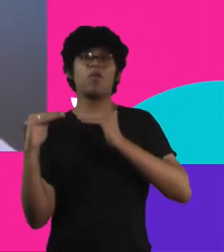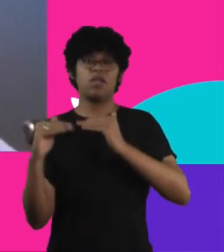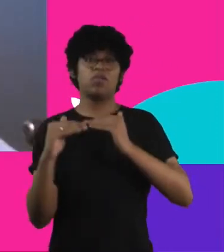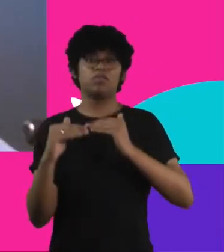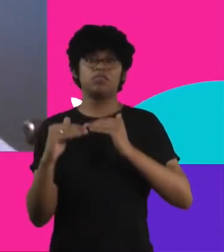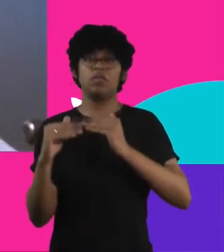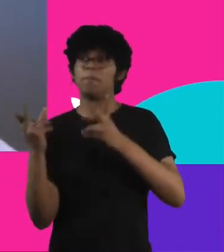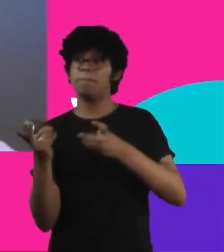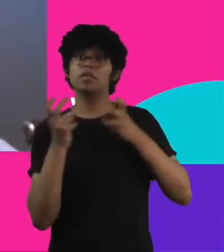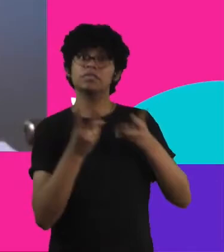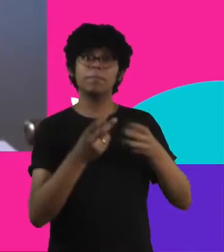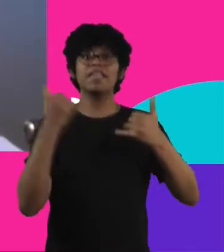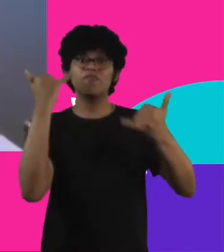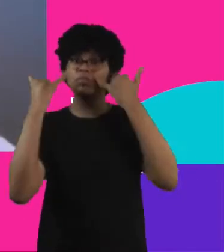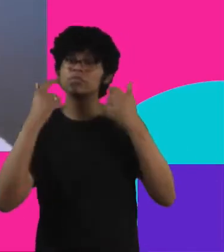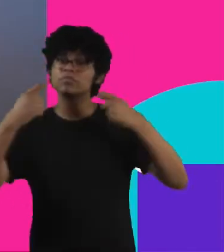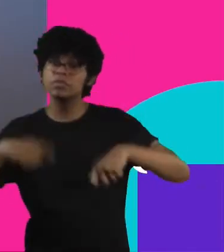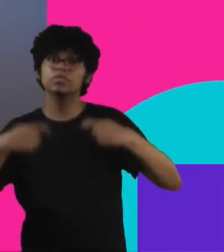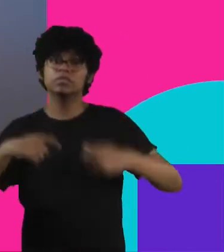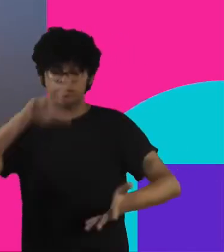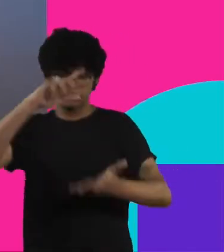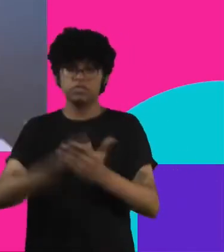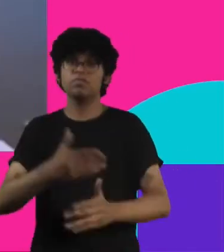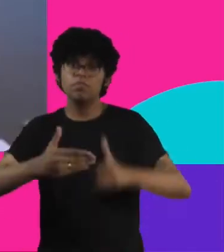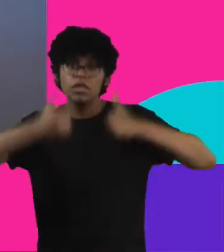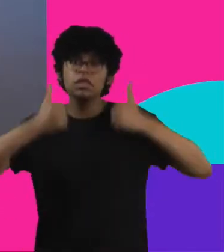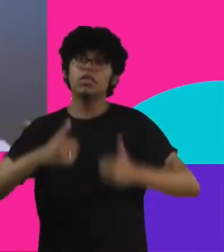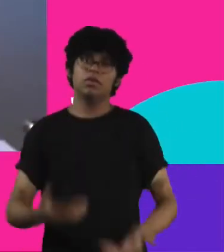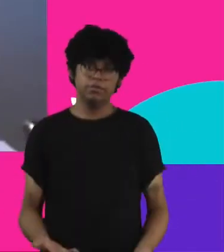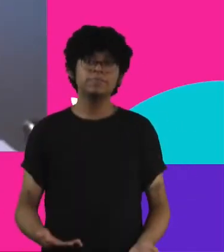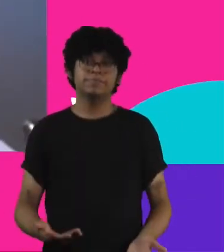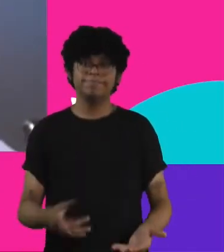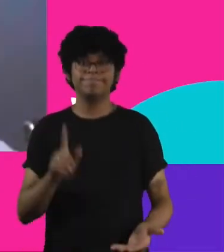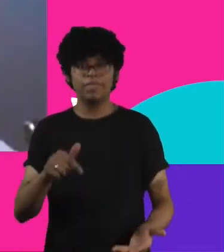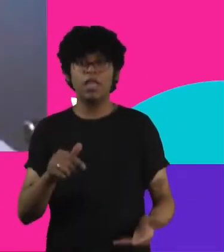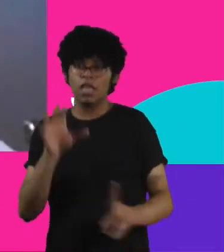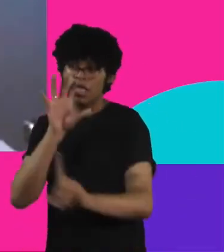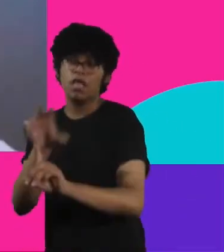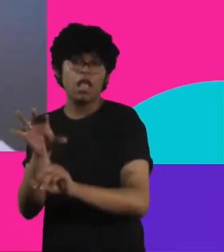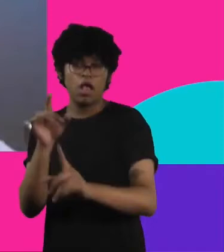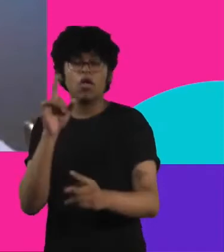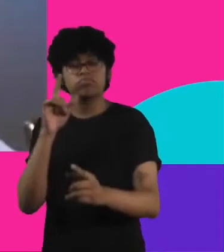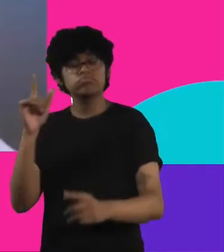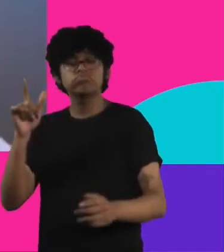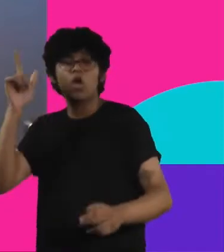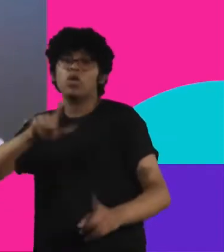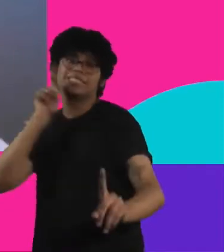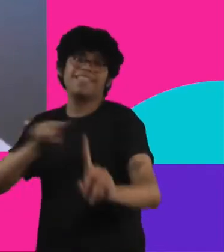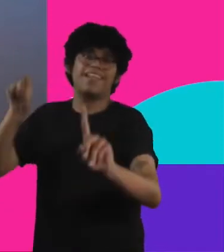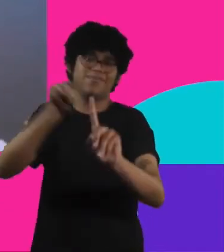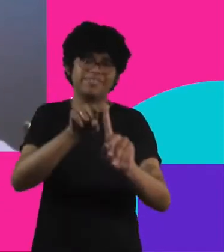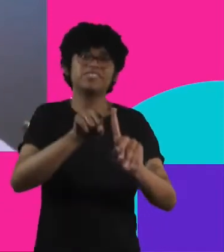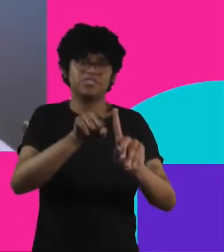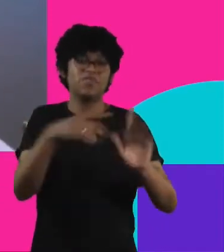as informações necessárias para lastrear as melhores decisões possíveis e que efetivamente atinjam o seu propósito, que a gente chegue na finalidade que está